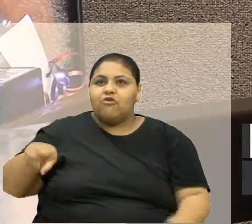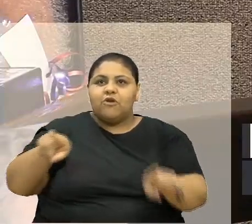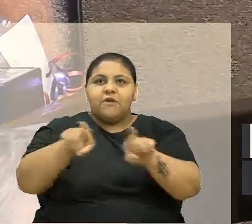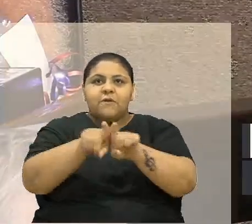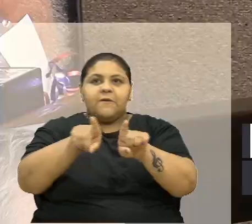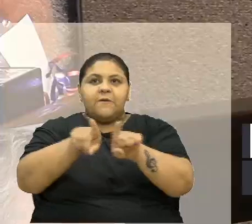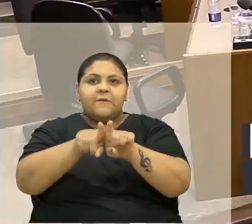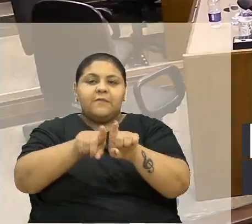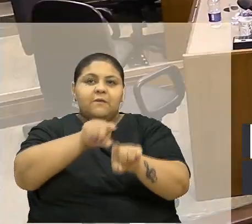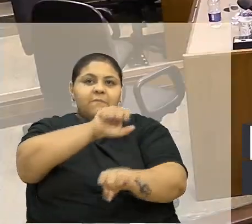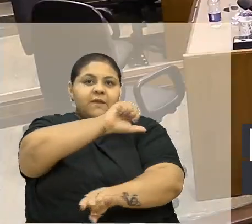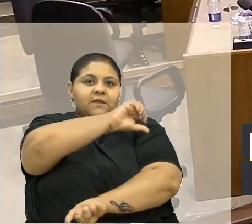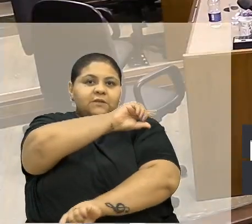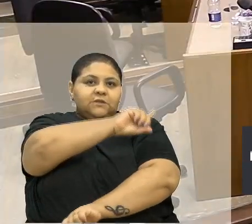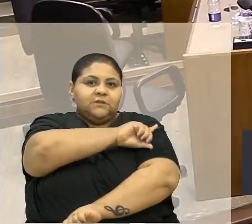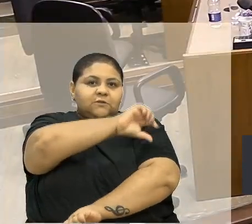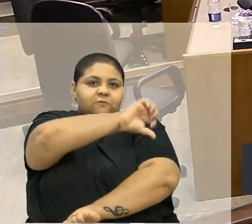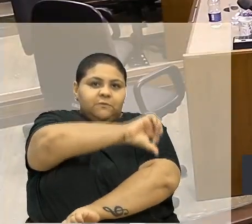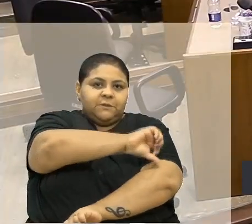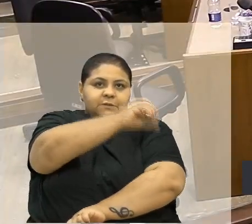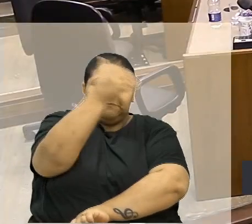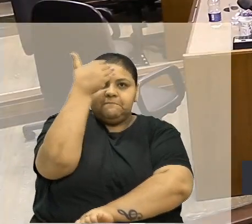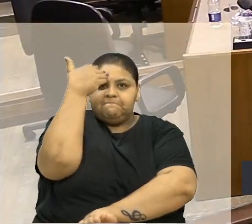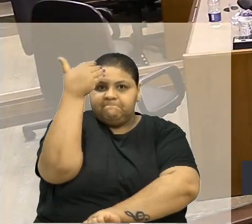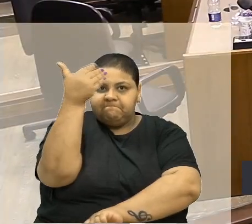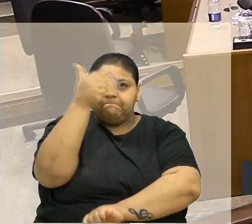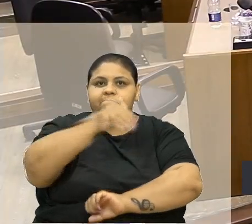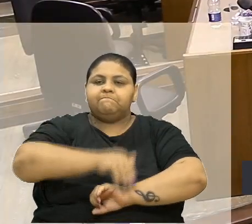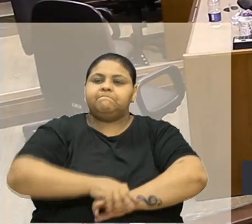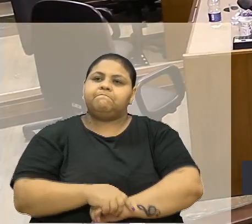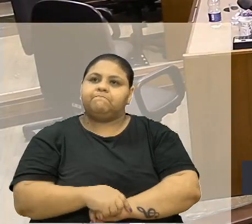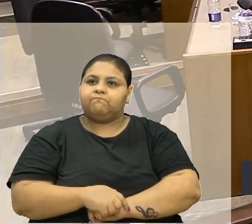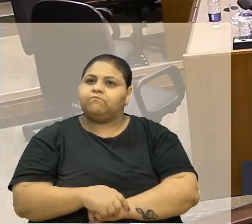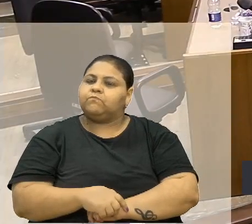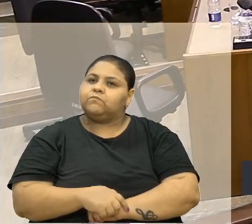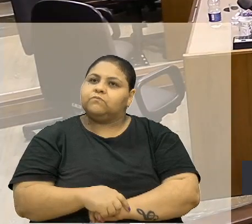fundamental. Muito obrigado. Próximo vereador